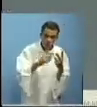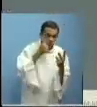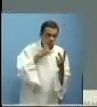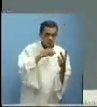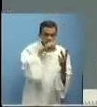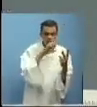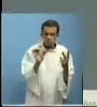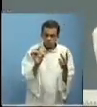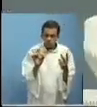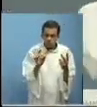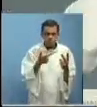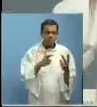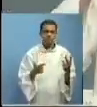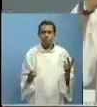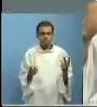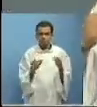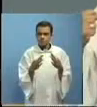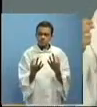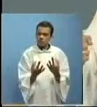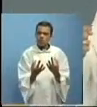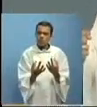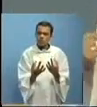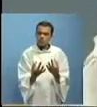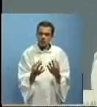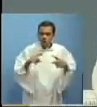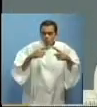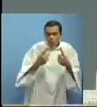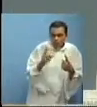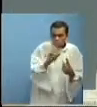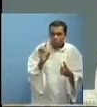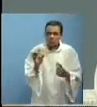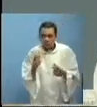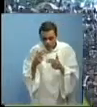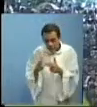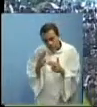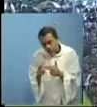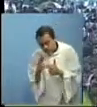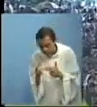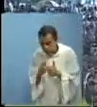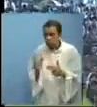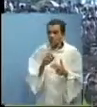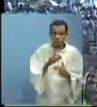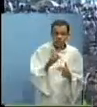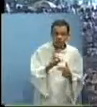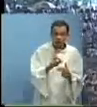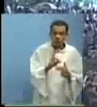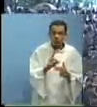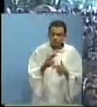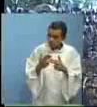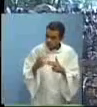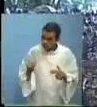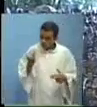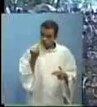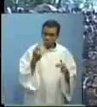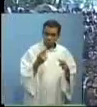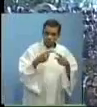visico onde ele pode procurar a carne da minha carne e ossos dos meus ossos além do marido e da mulher colocar a